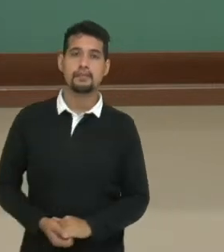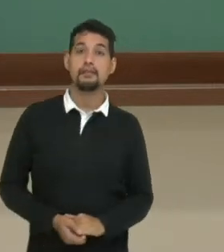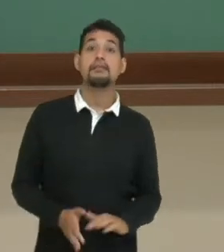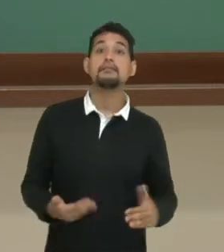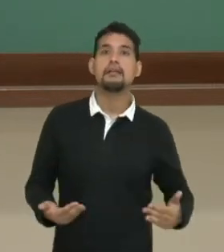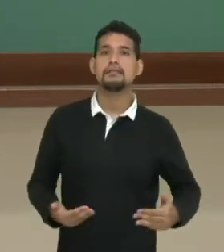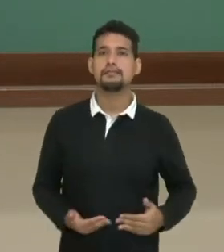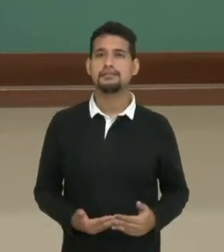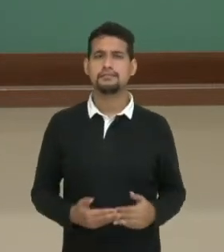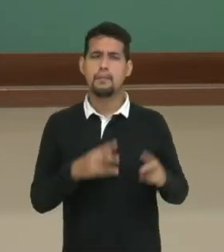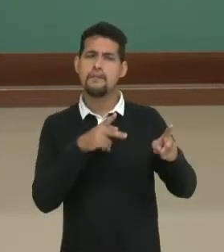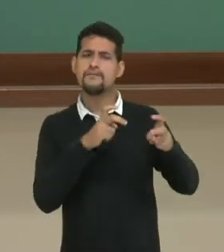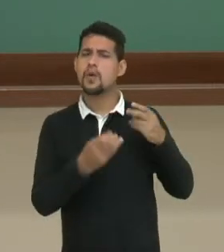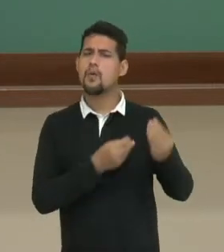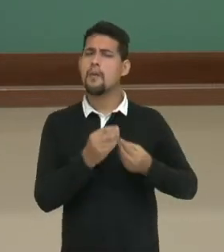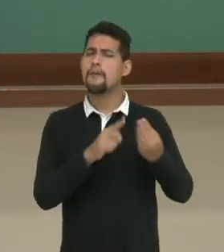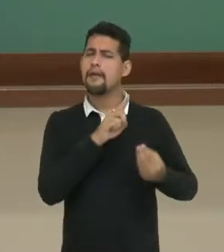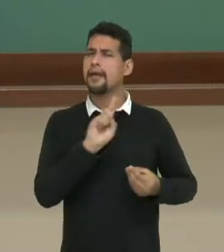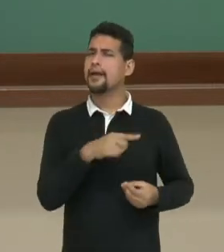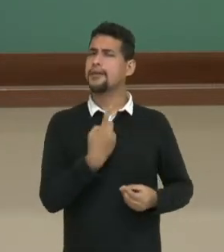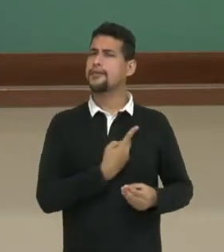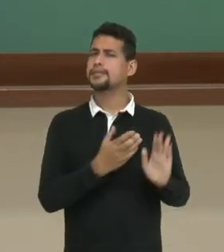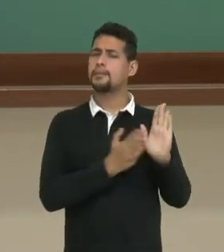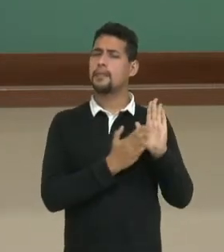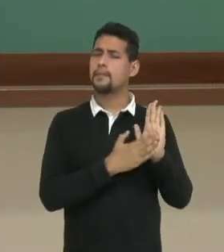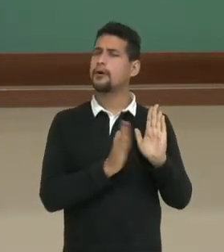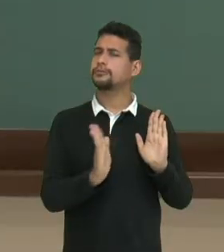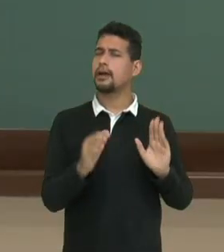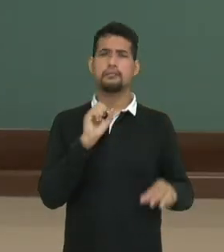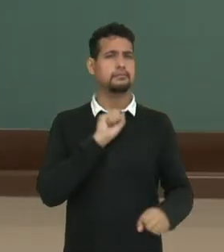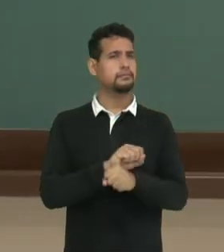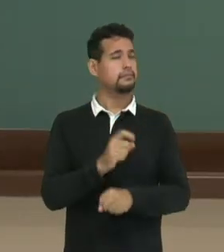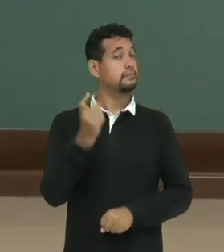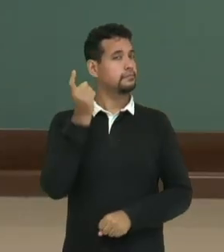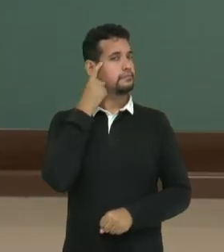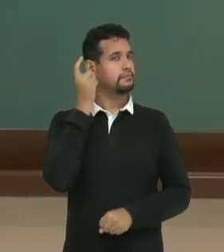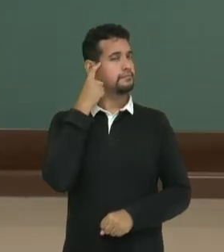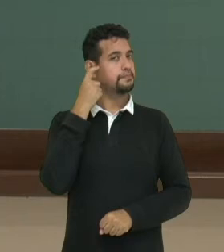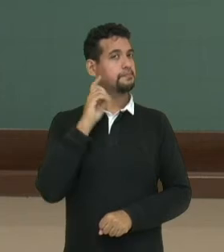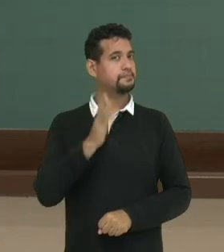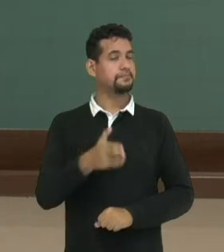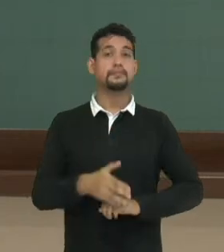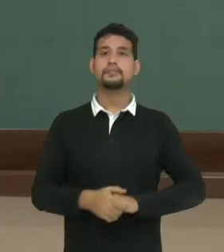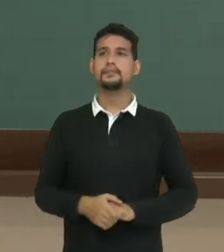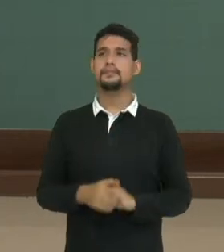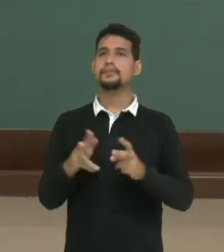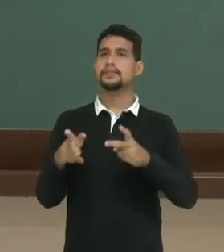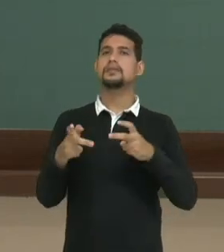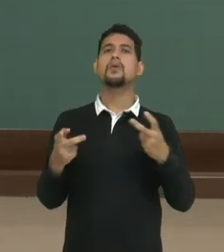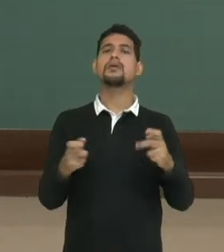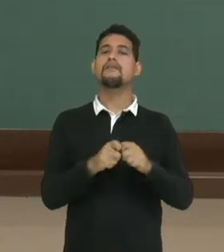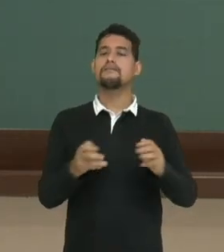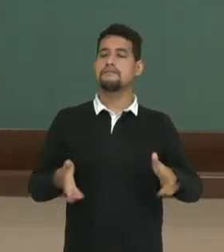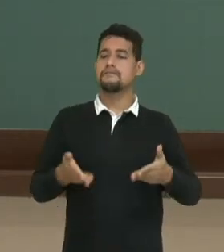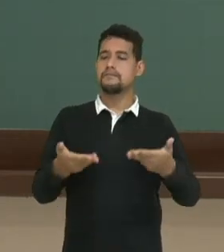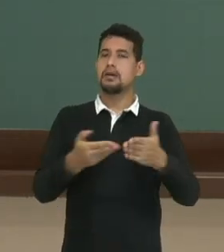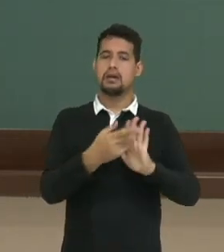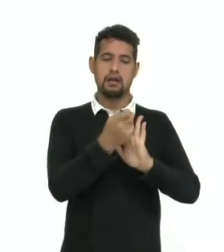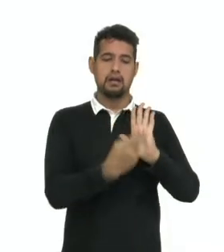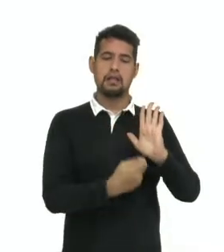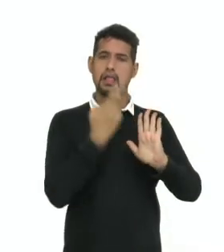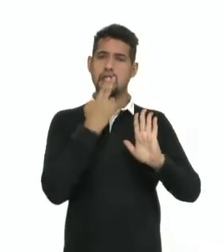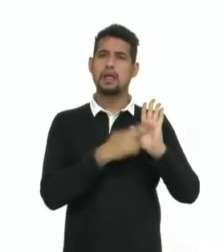E aí, pessoal, vamos ver como ficou então a nossa proposta para pensar essa primeira questão? Vejam, o que motivou a escrita dessa